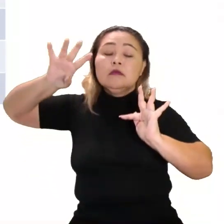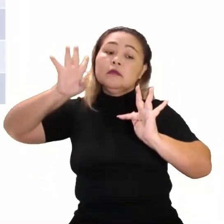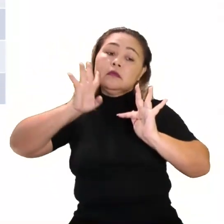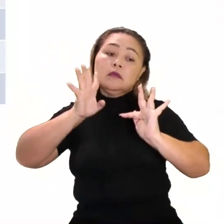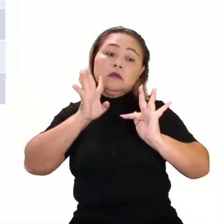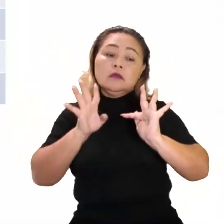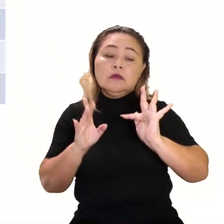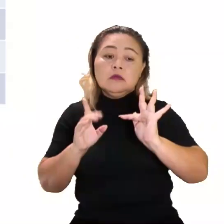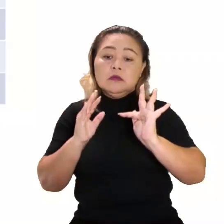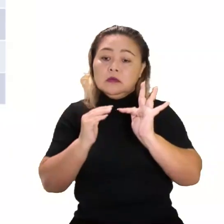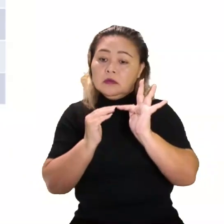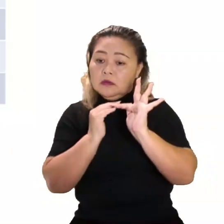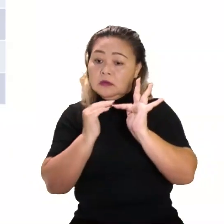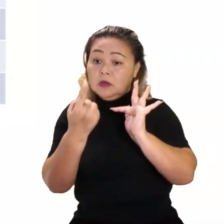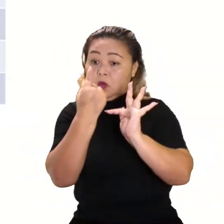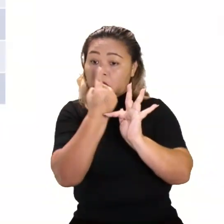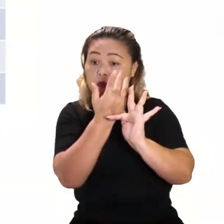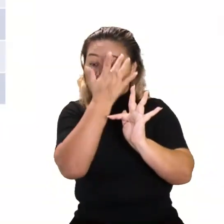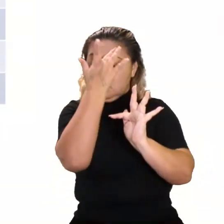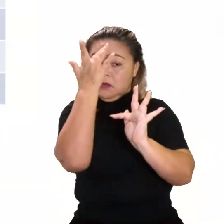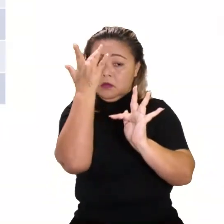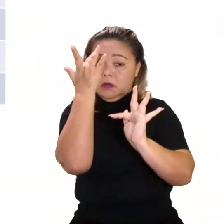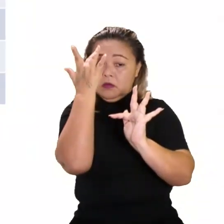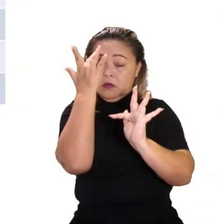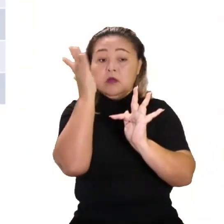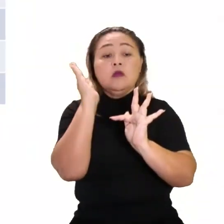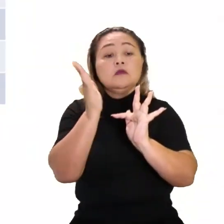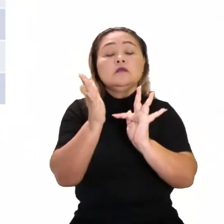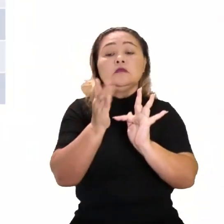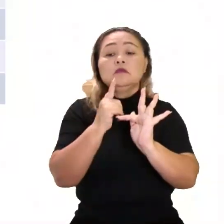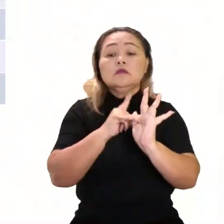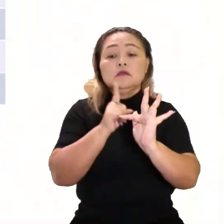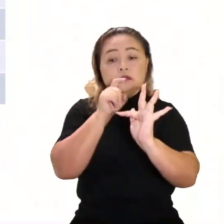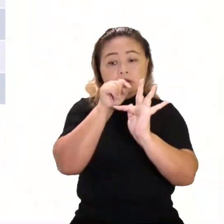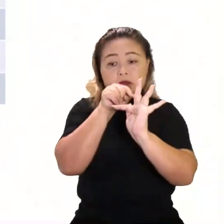legal, porque como começou o boato com uma pessoa, já